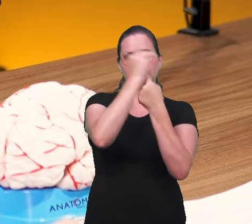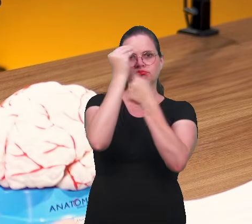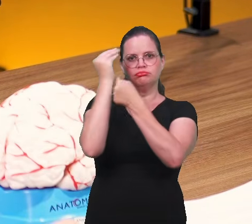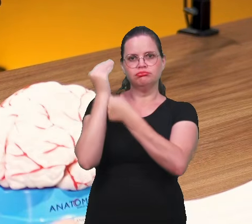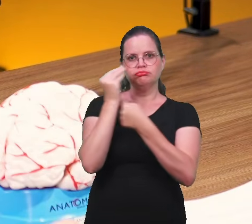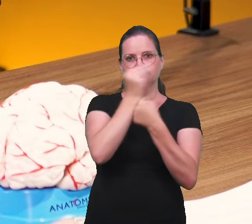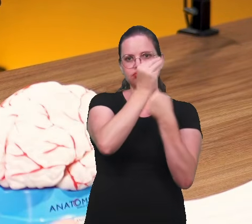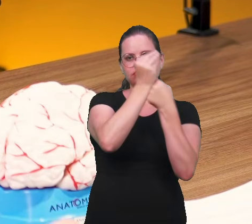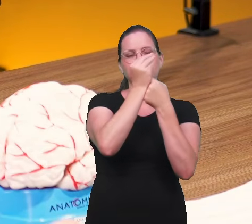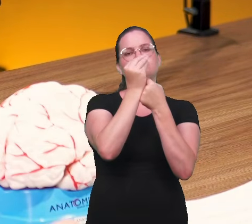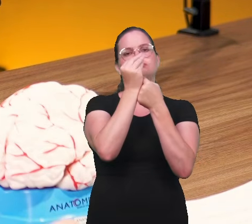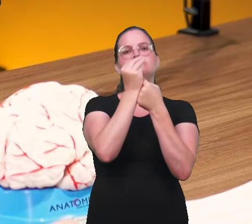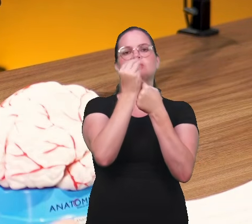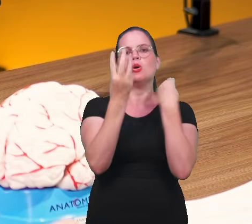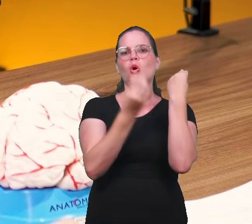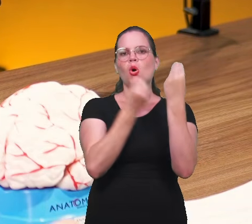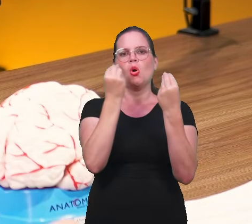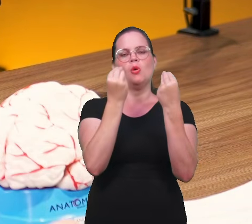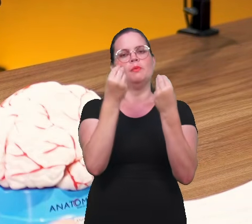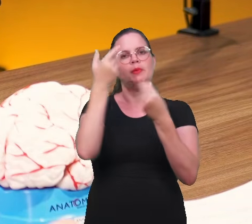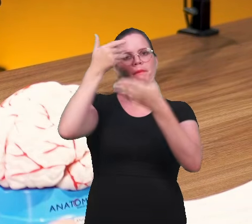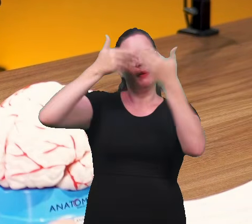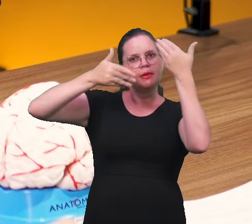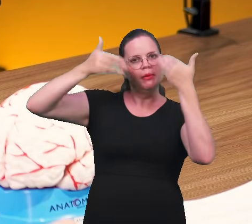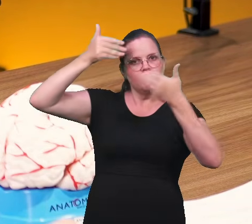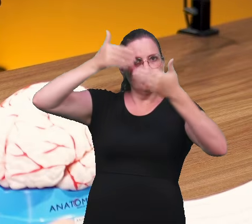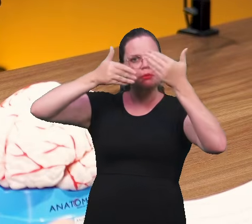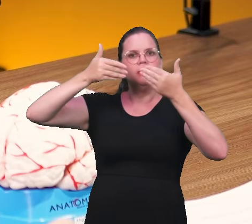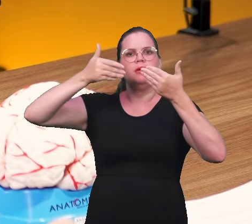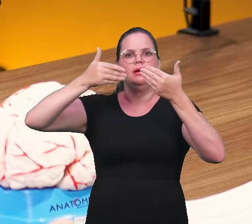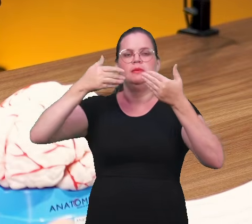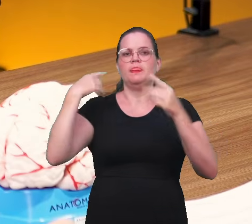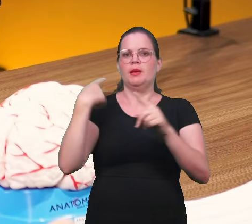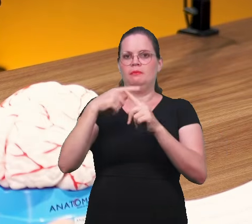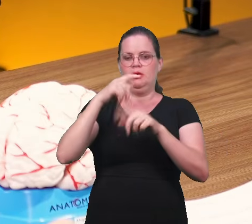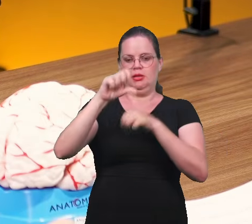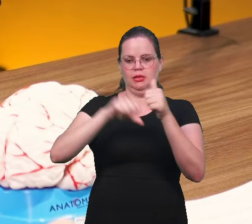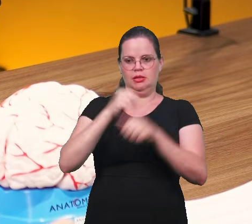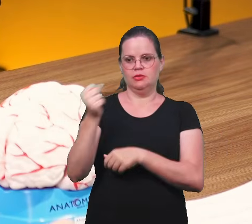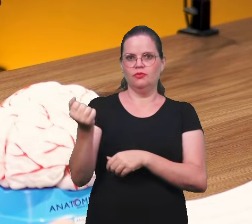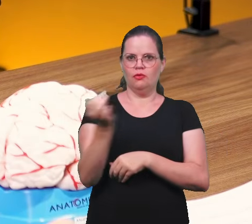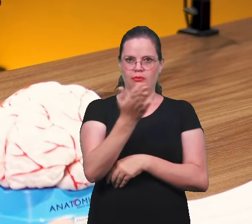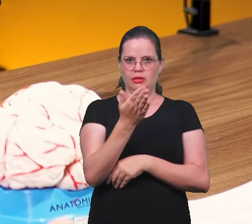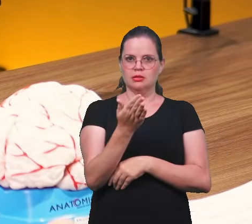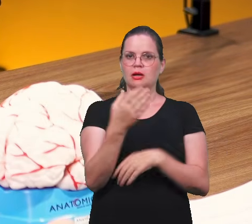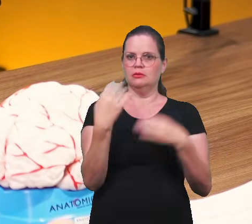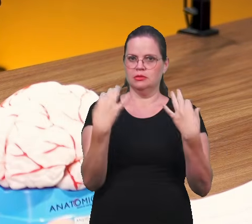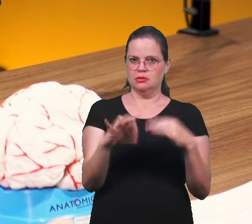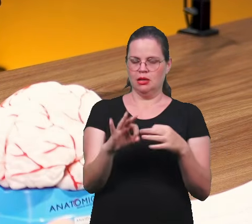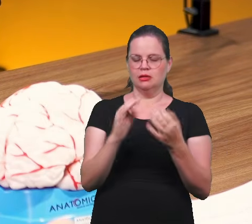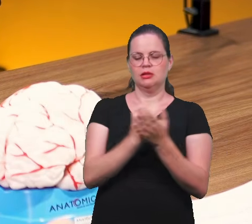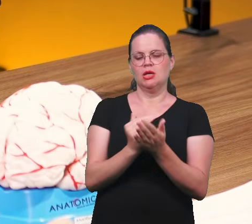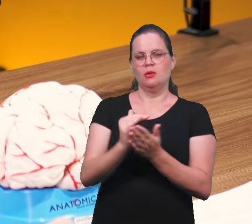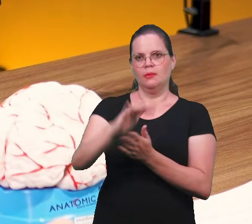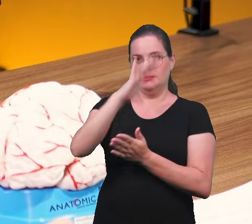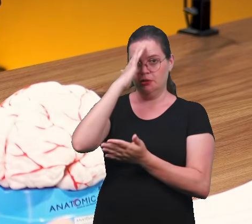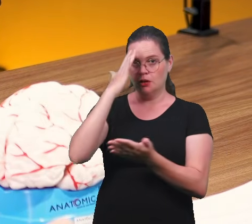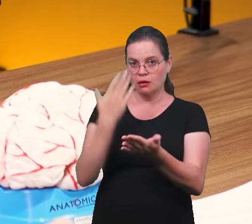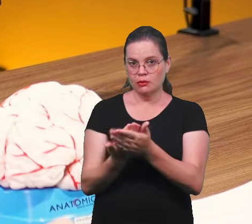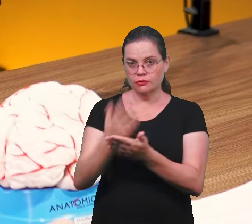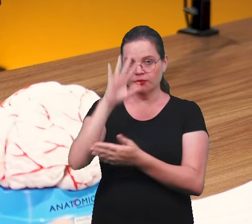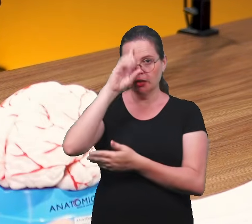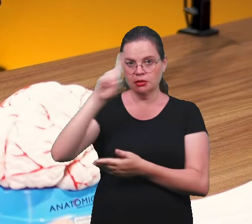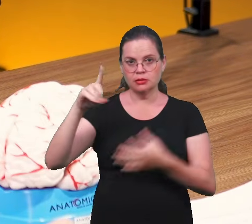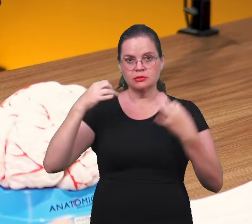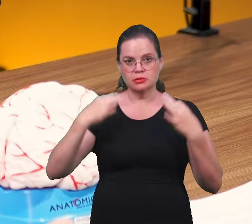desse coração no Senhor. Né? Já houve a transformação, você passa a confiar no Senhor. Então,